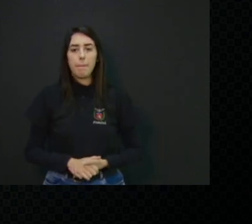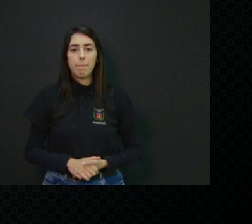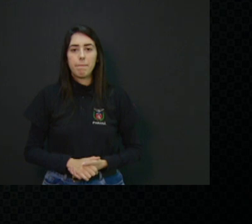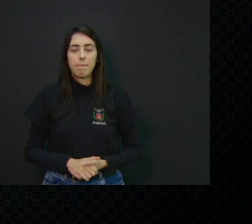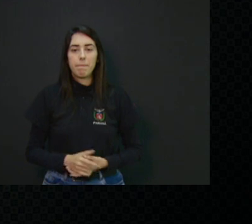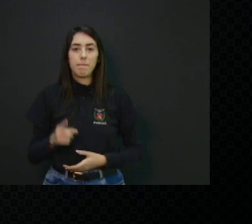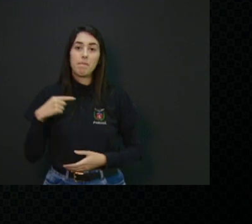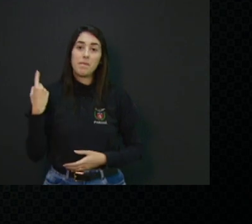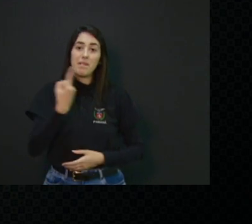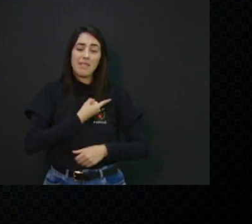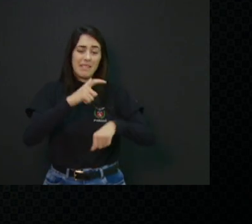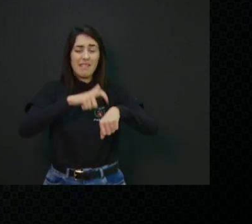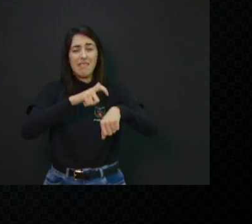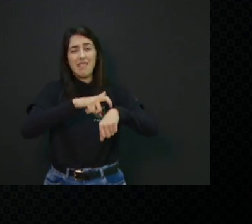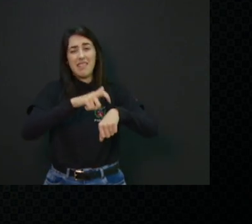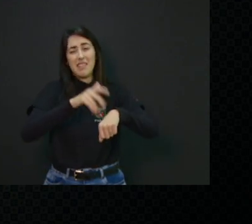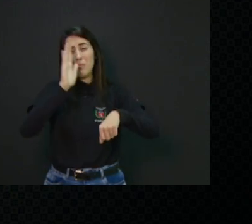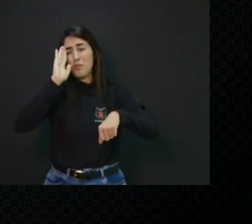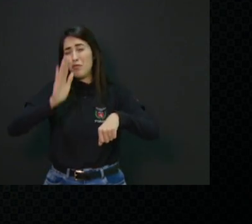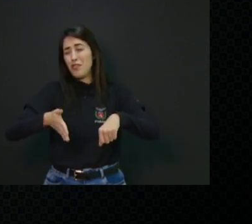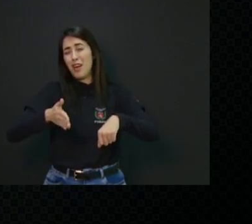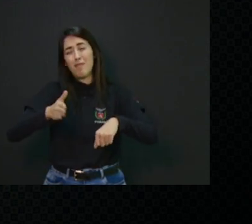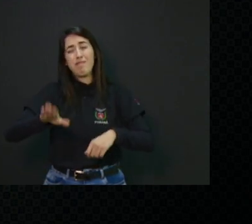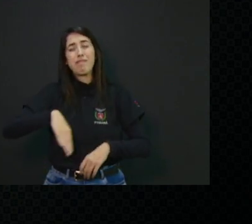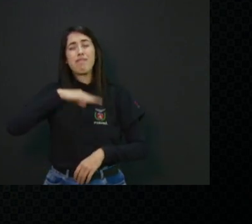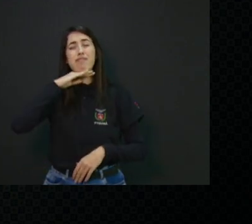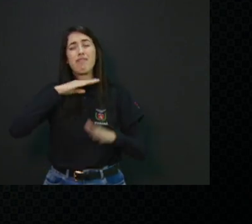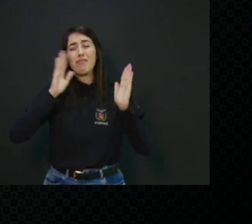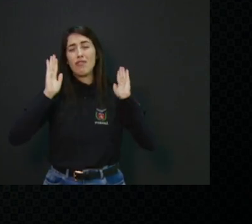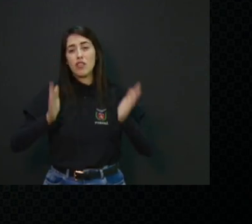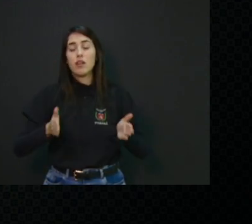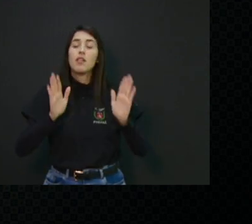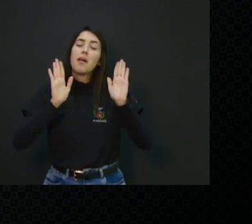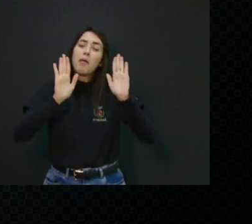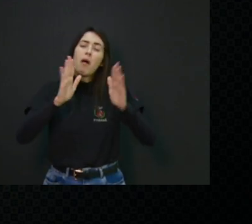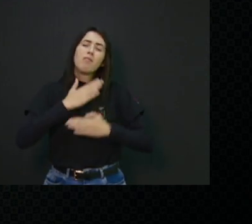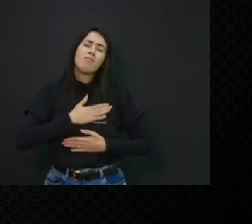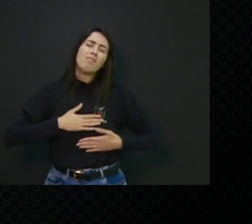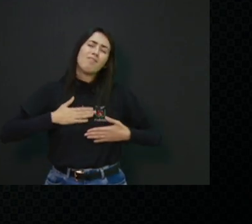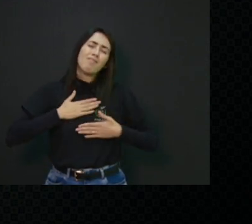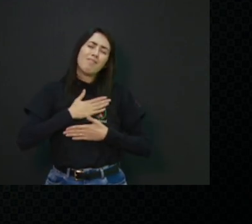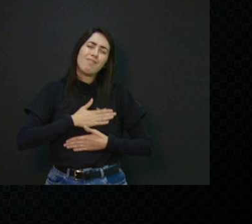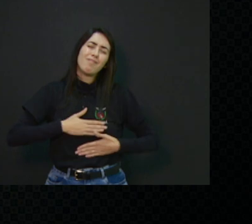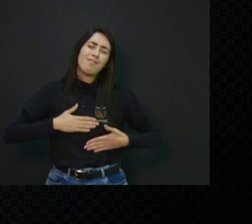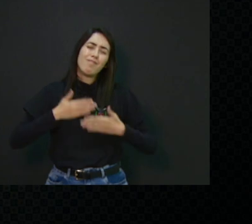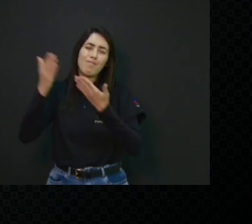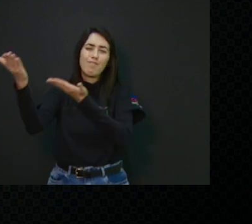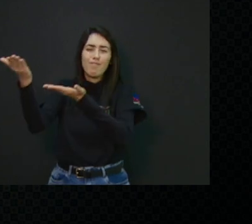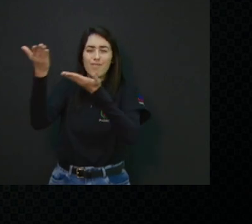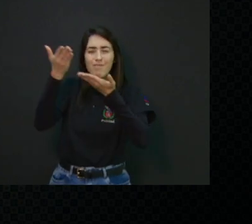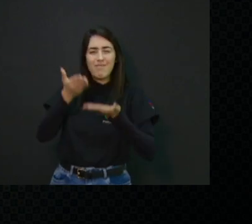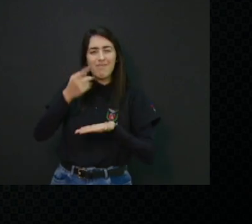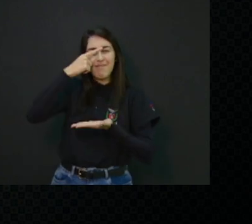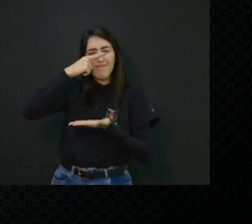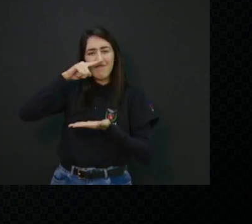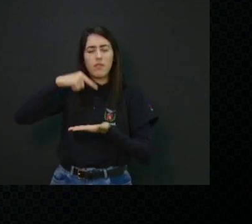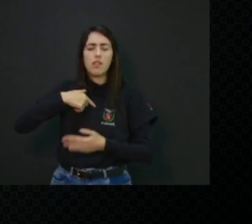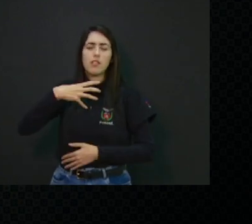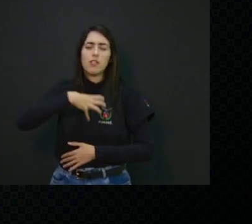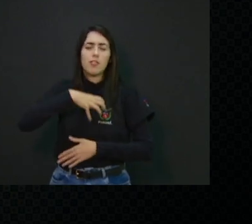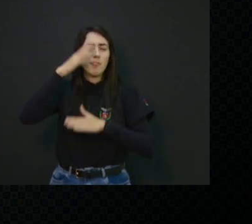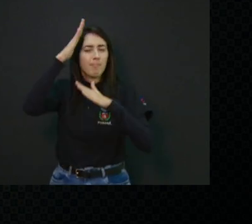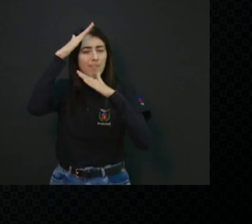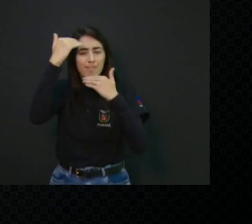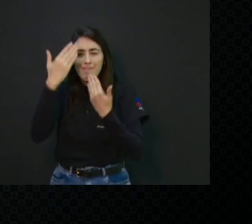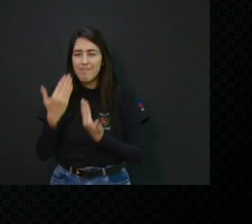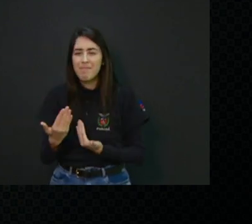Nós estamos estourando o tempo aqui, mas foi um prazer enorme. Me sinto muito honrado de